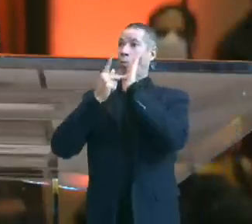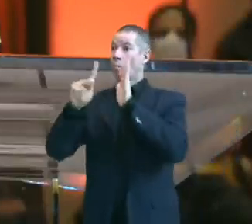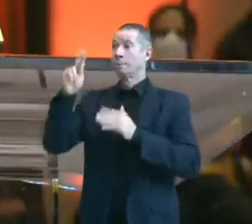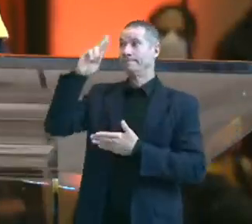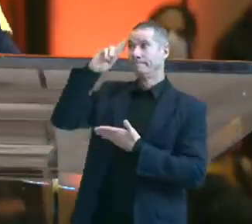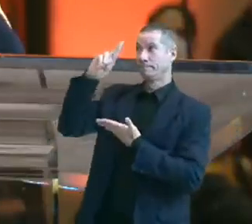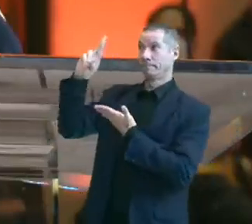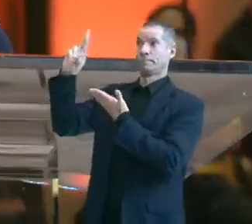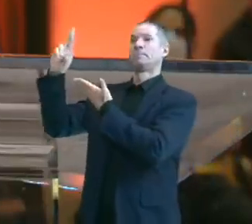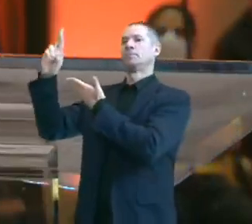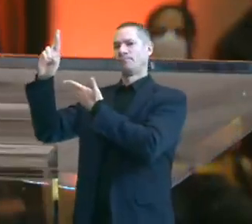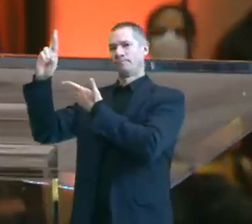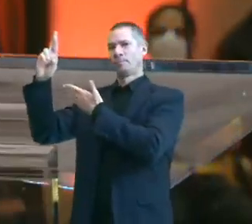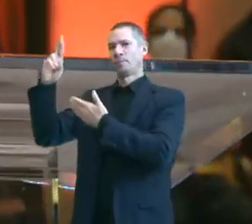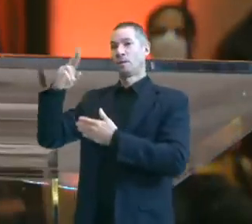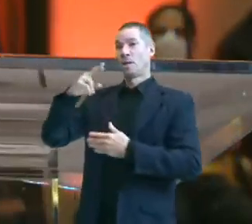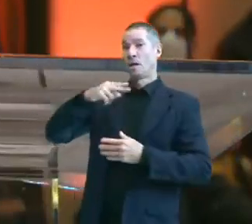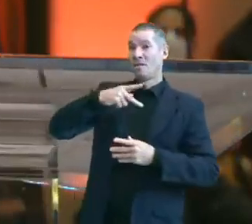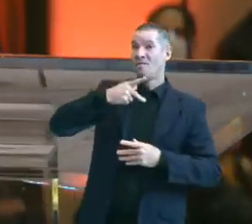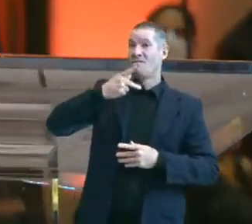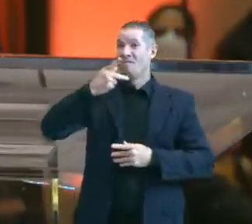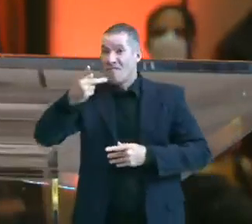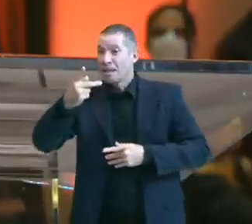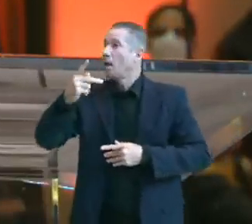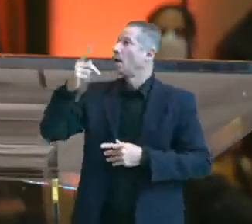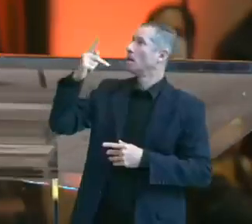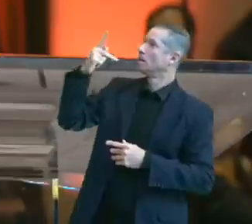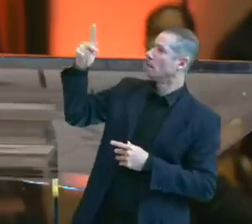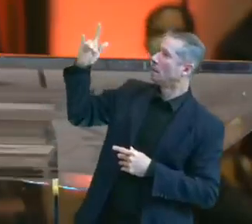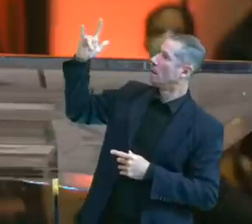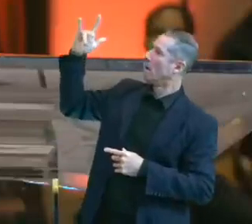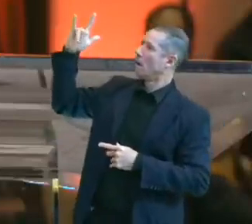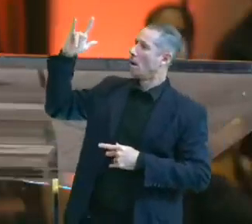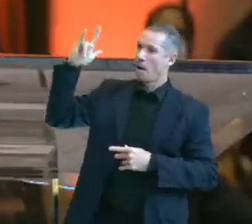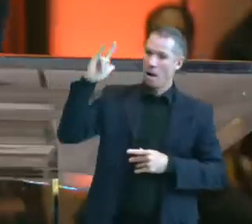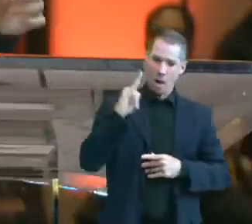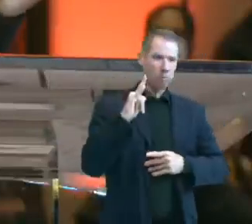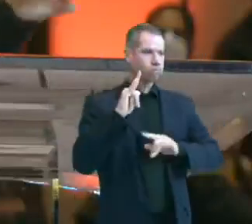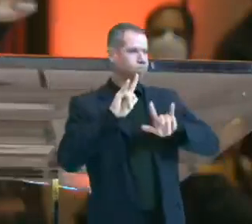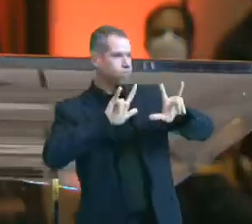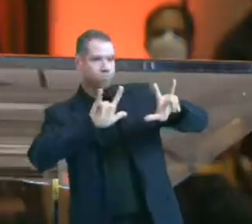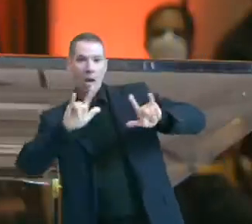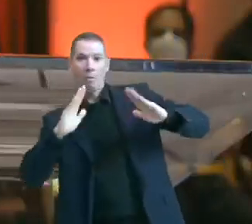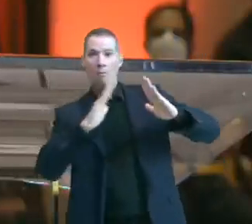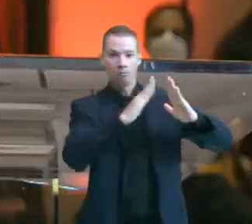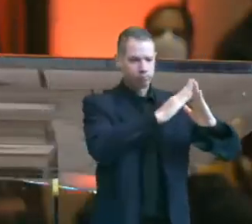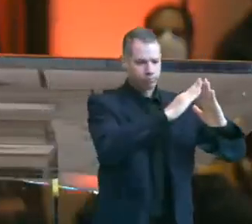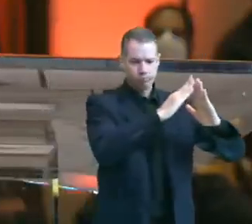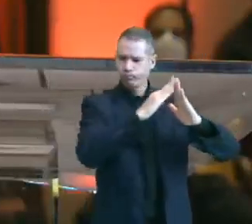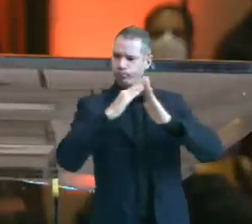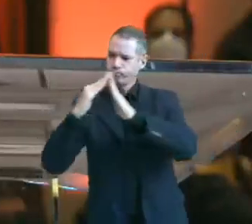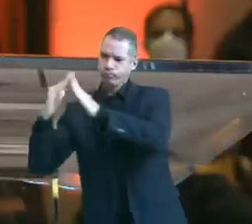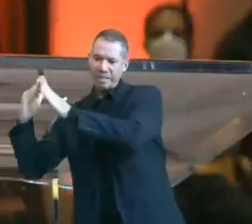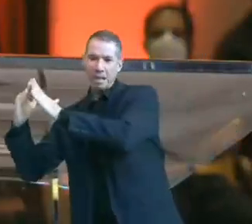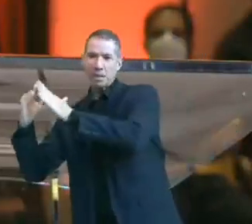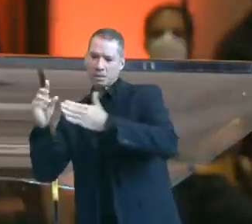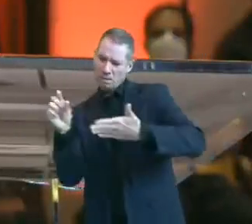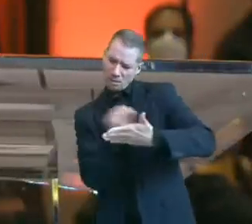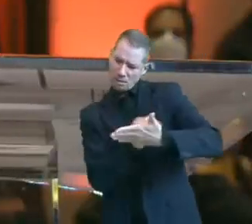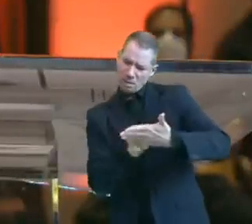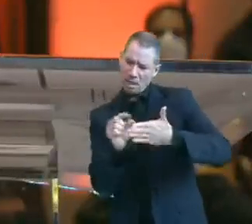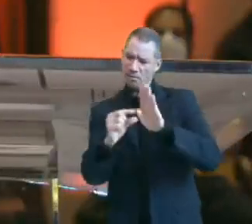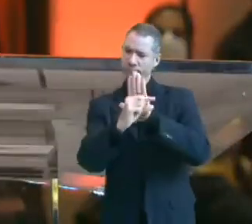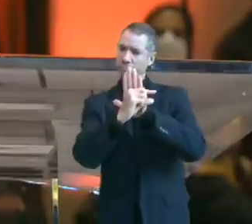Senhor de falar do amor dele para os seus vizinhos. Então, todos os dias ela escreve um